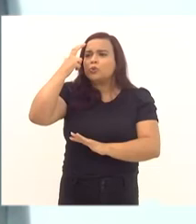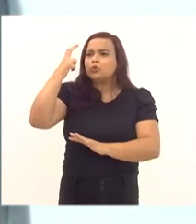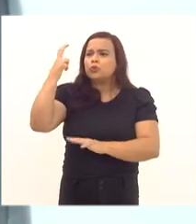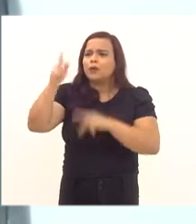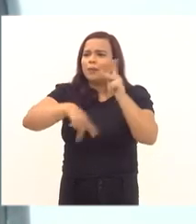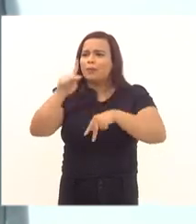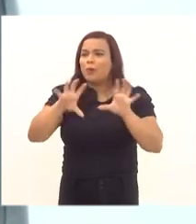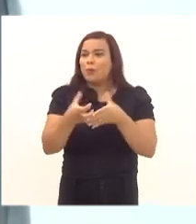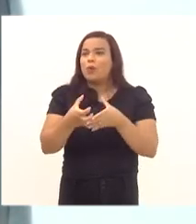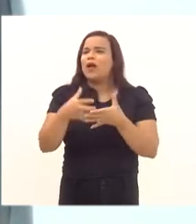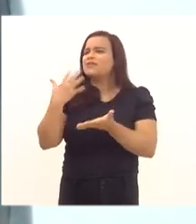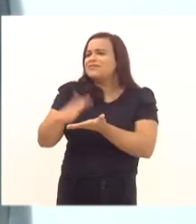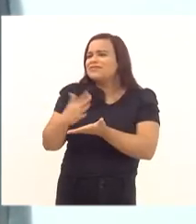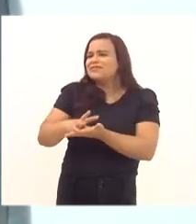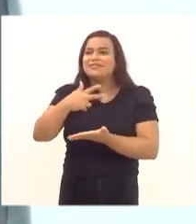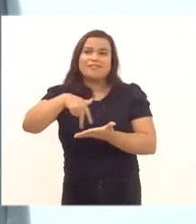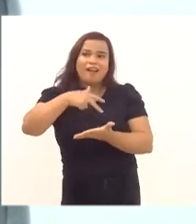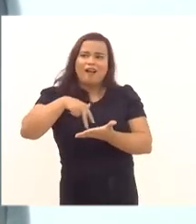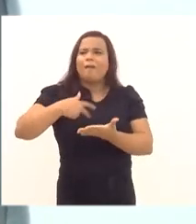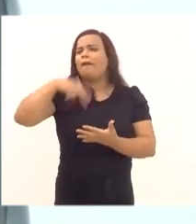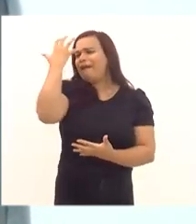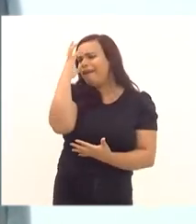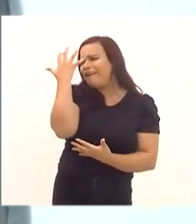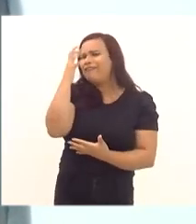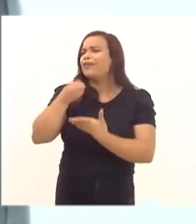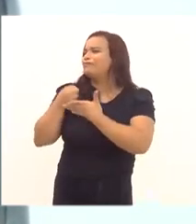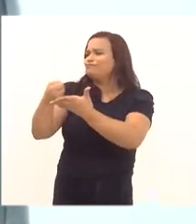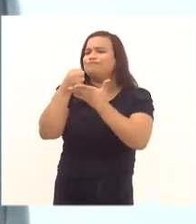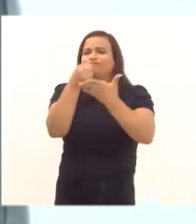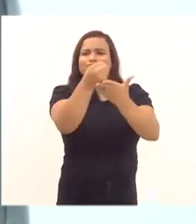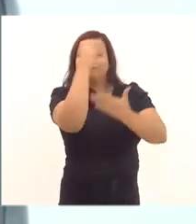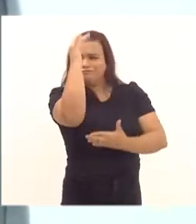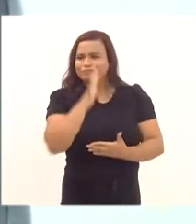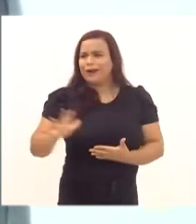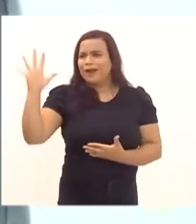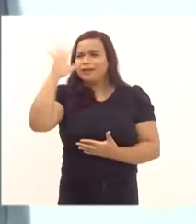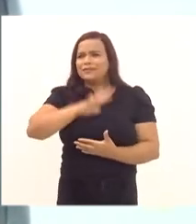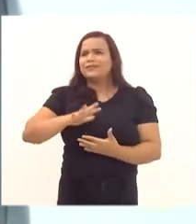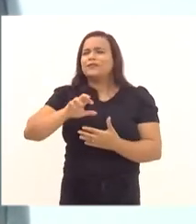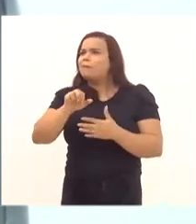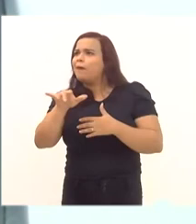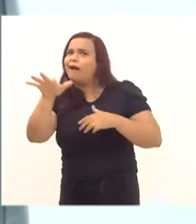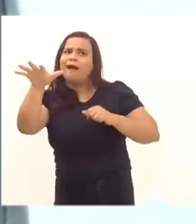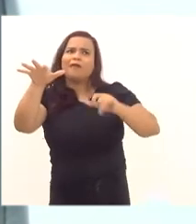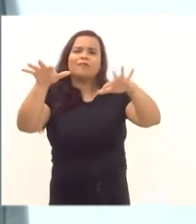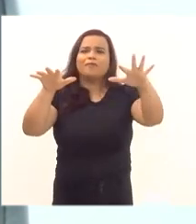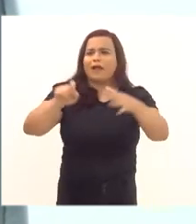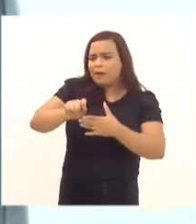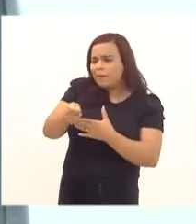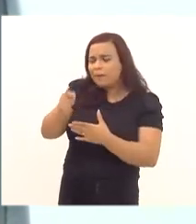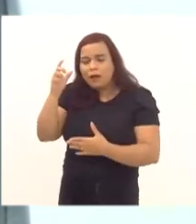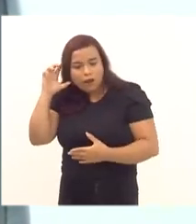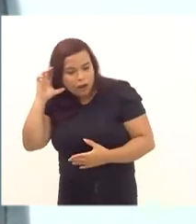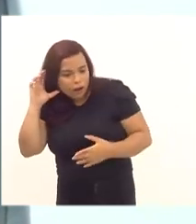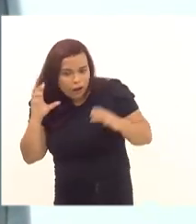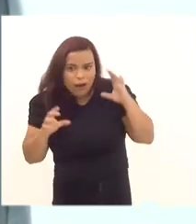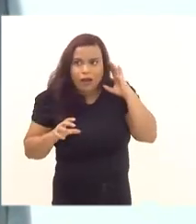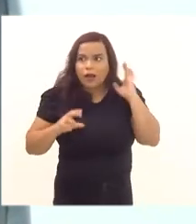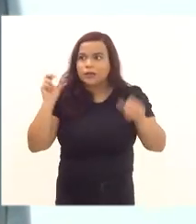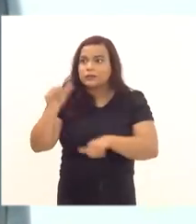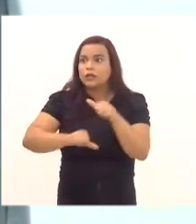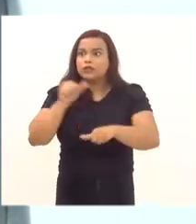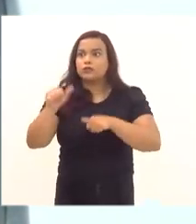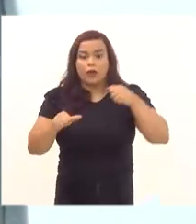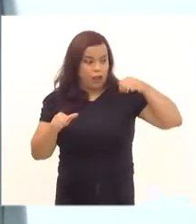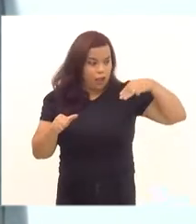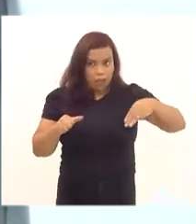levando para todo o Brasil através das ondas fortes a m que precisam que pode transformar FM porém